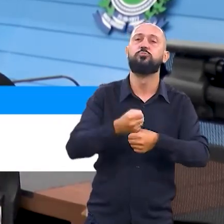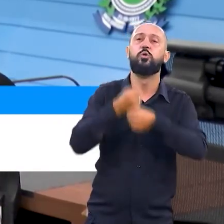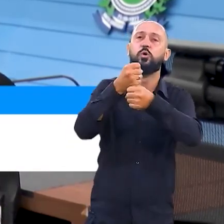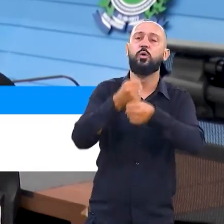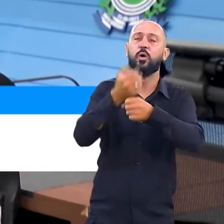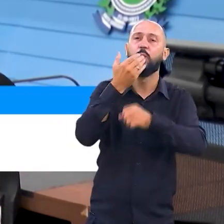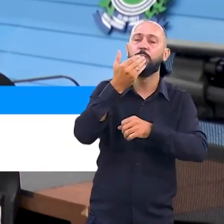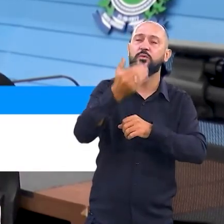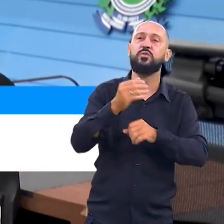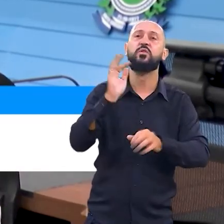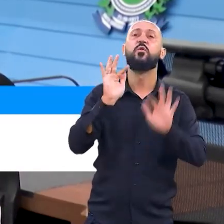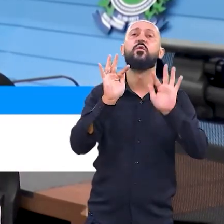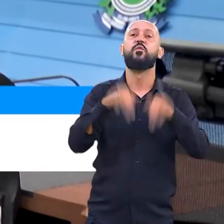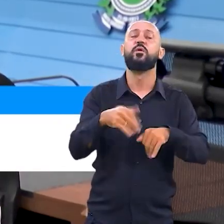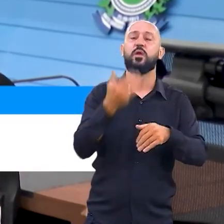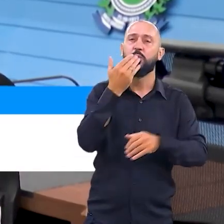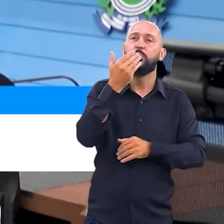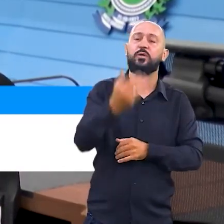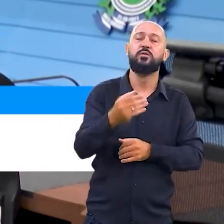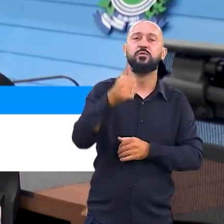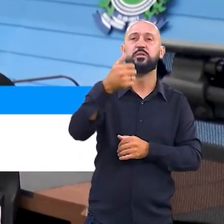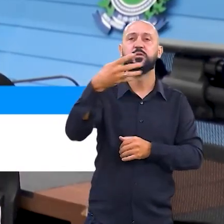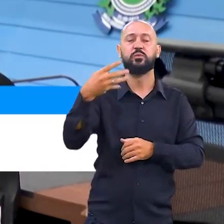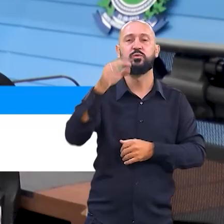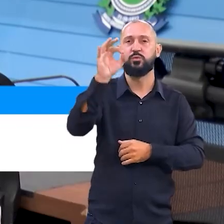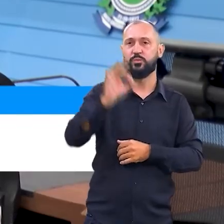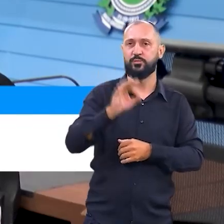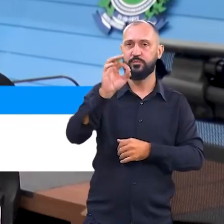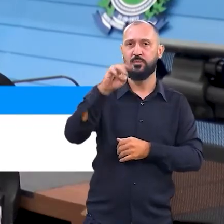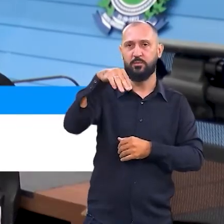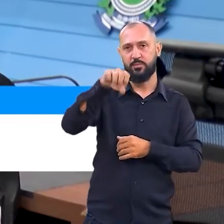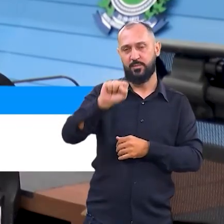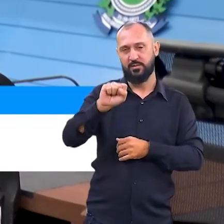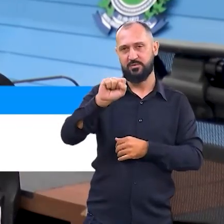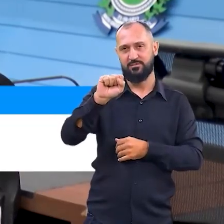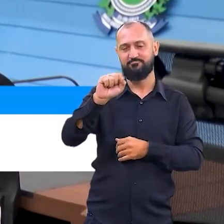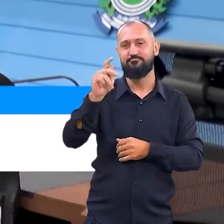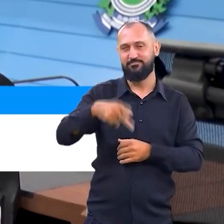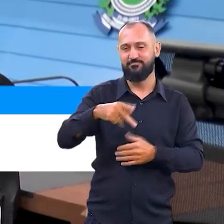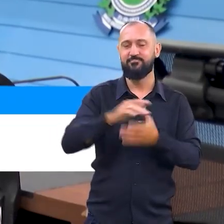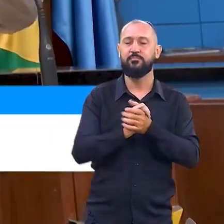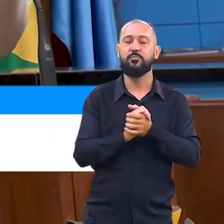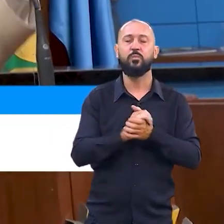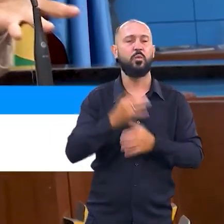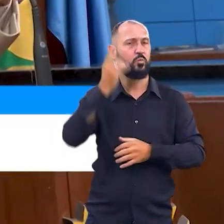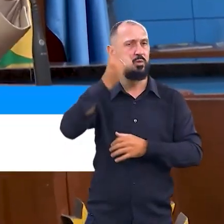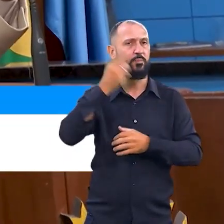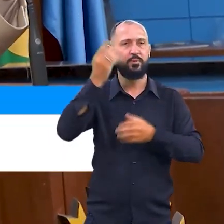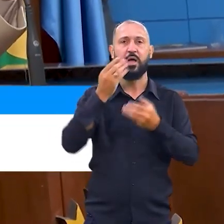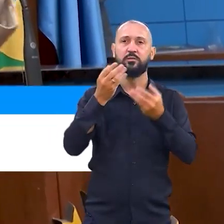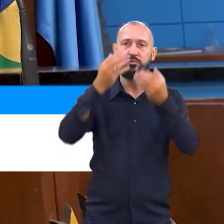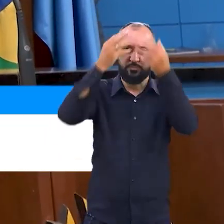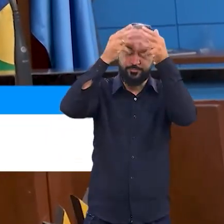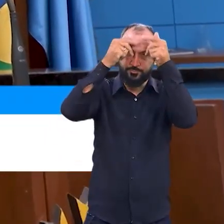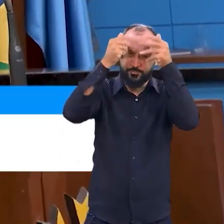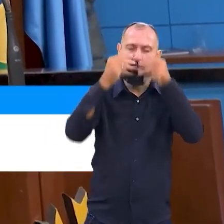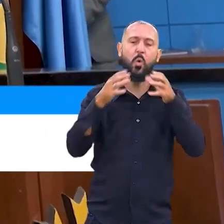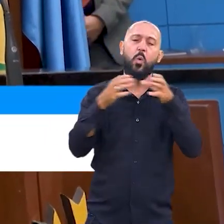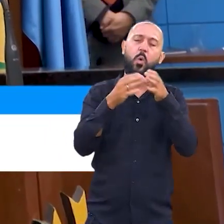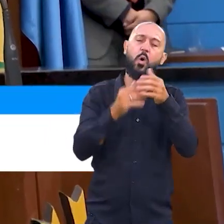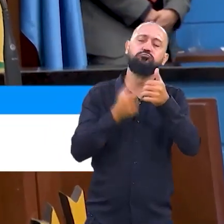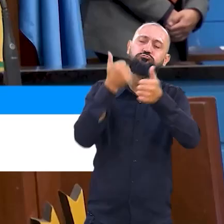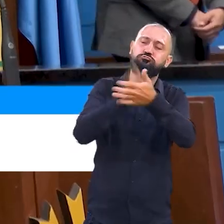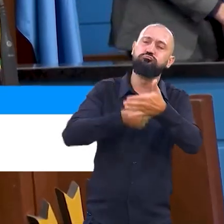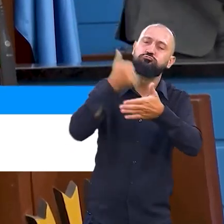protestando aqui na Casa de Leis, pedindo o fim da cobrança dos 14% do MSPrev. Conforme o deputado Paulo Duarte,